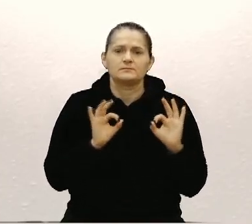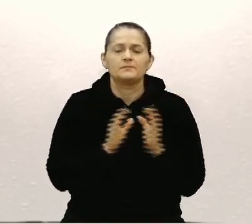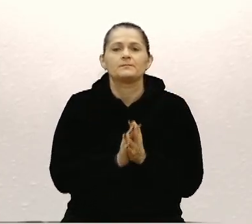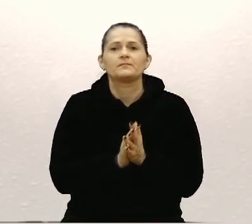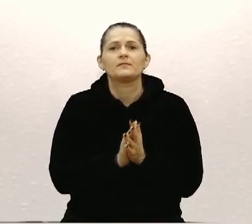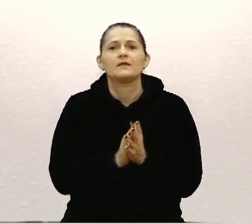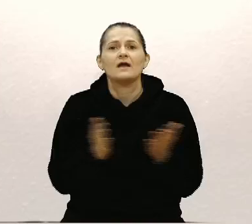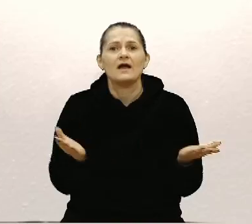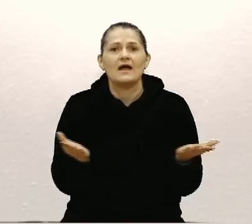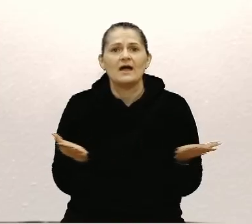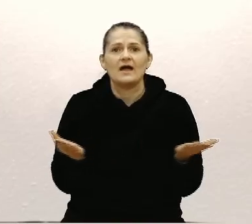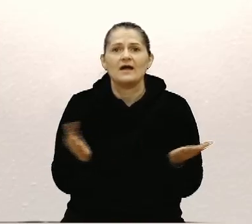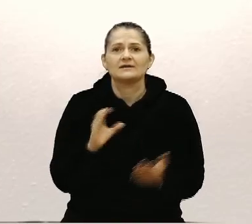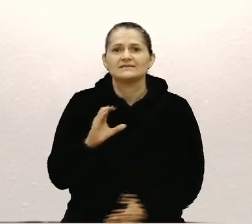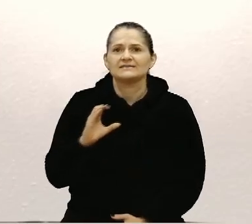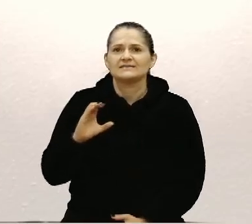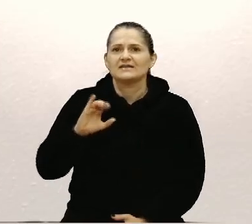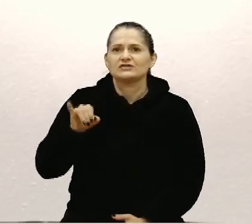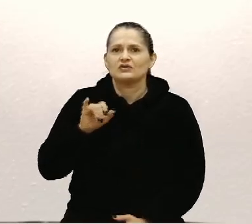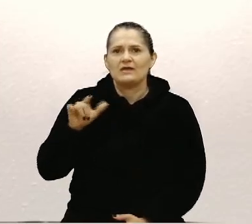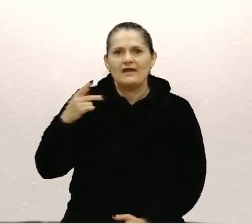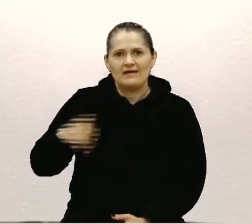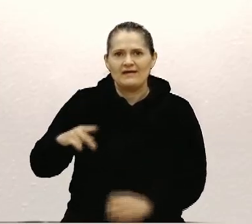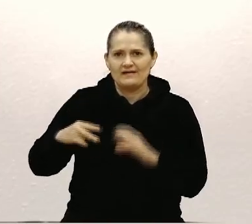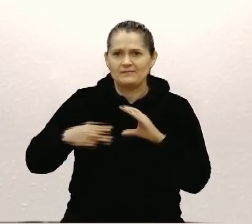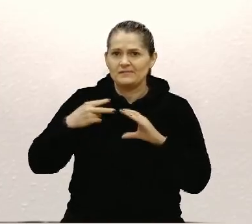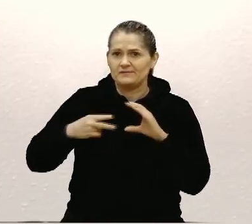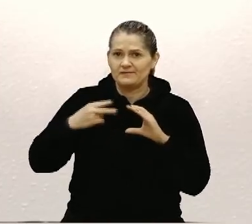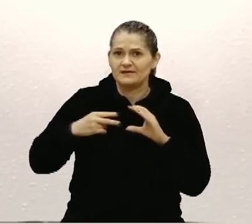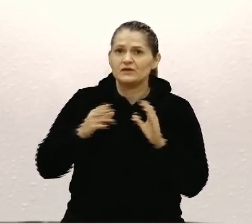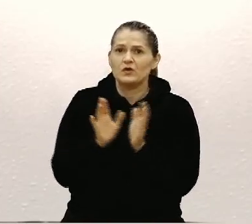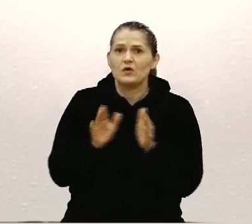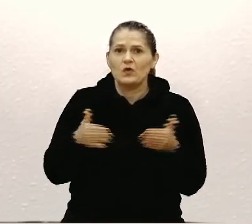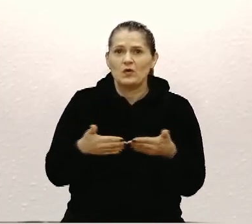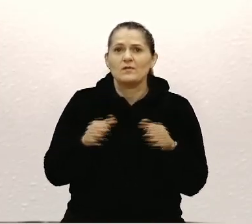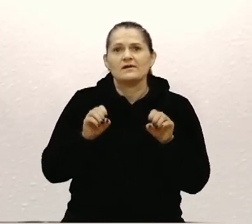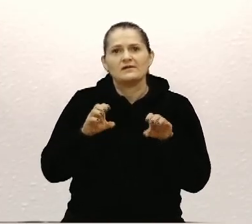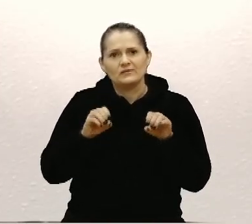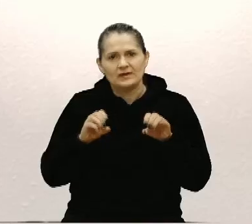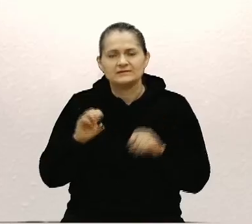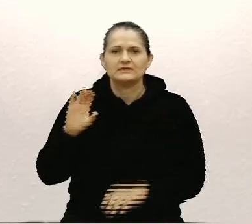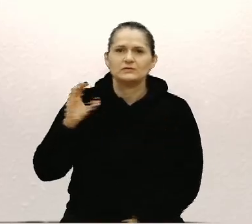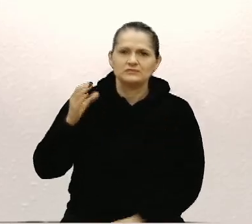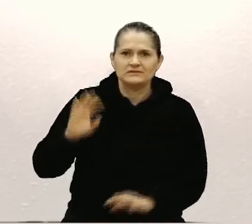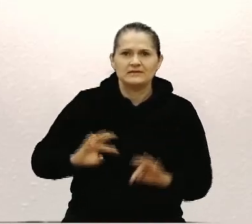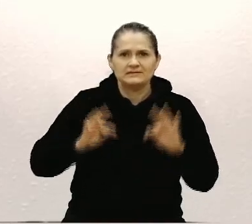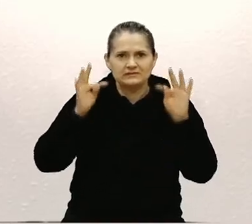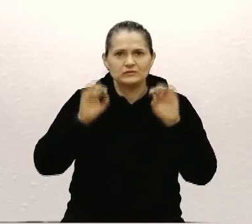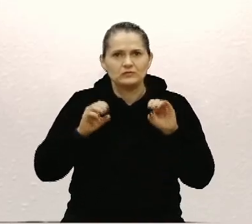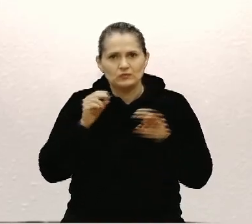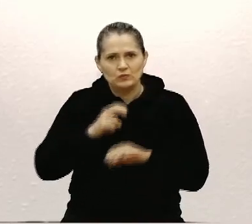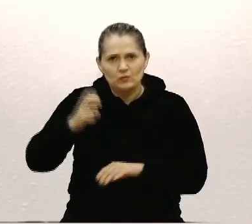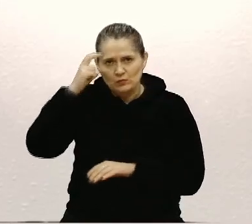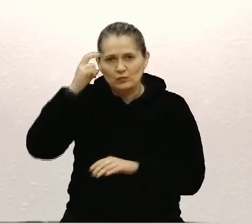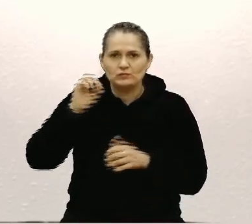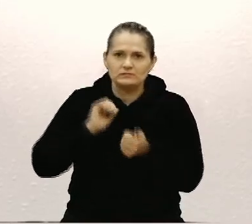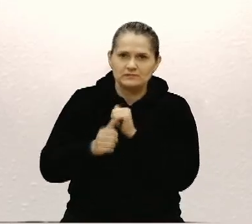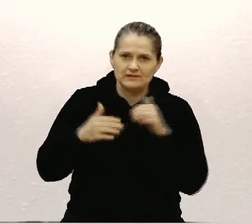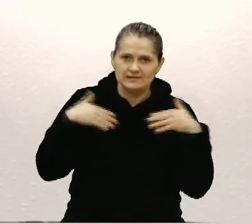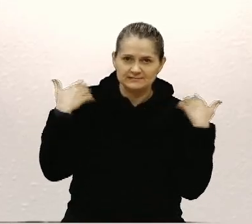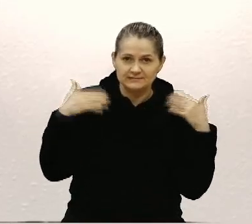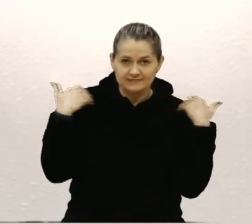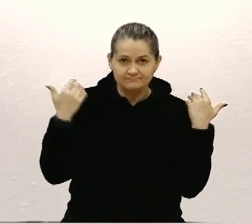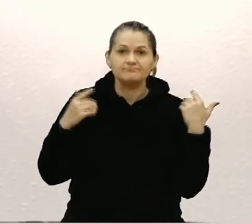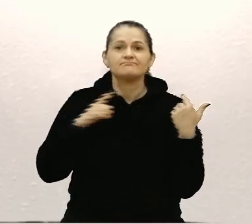Legislação, a CCJL desta Casa, essa Comissão de Educação, Ciência, Tecnologia, Inovação, Cultura, Desporto e Lazer, por